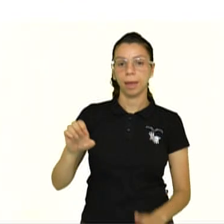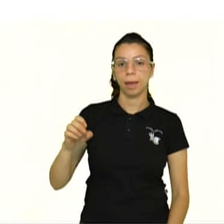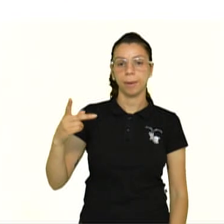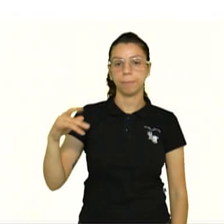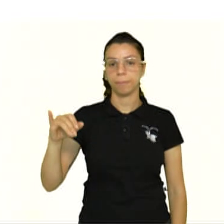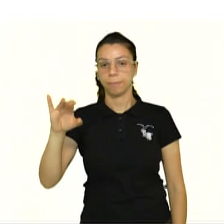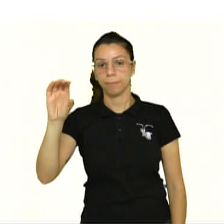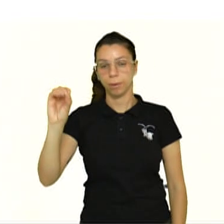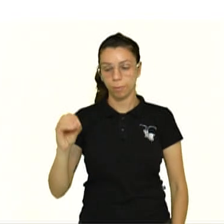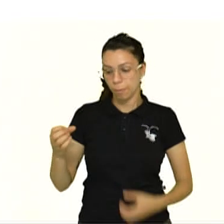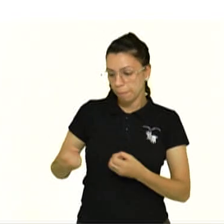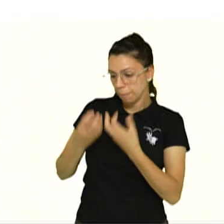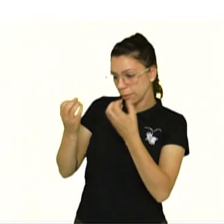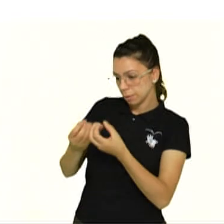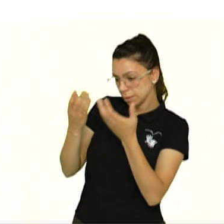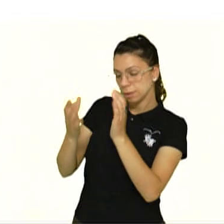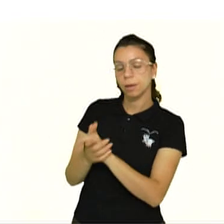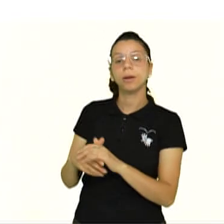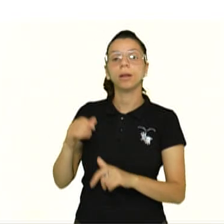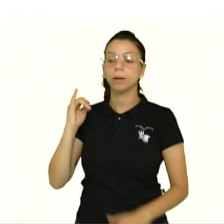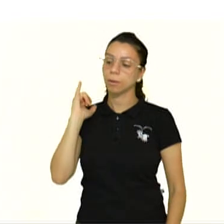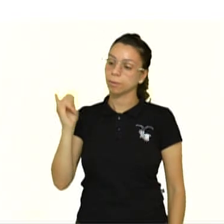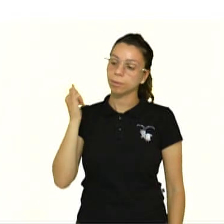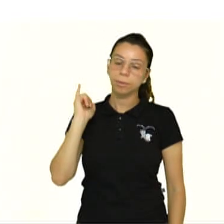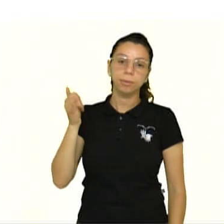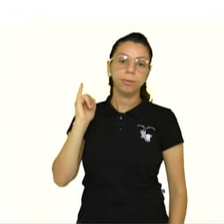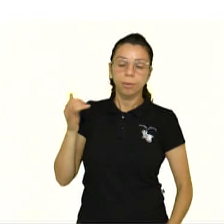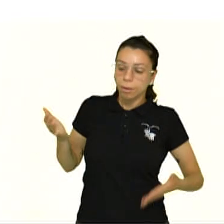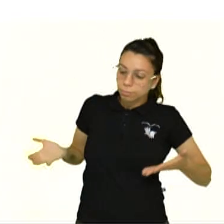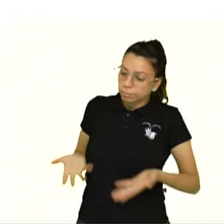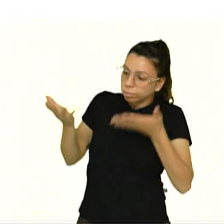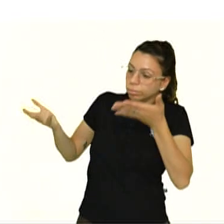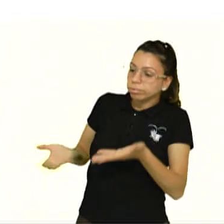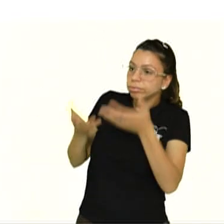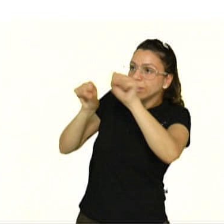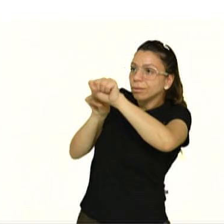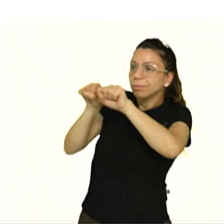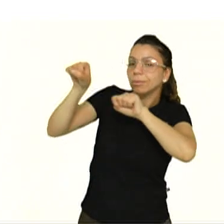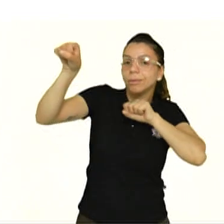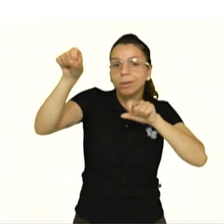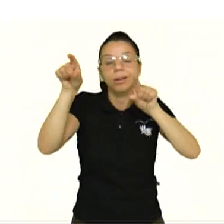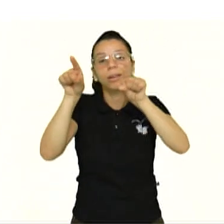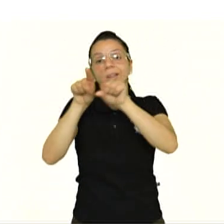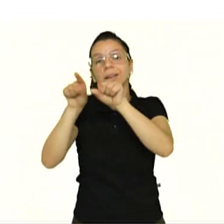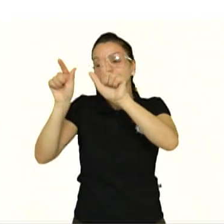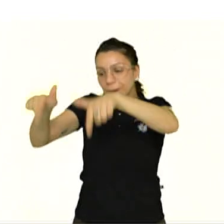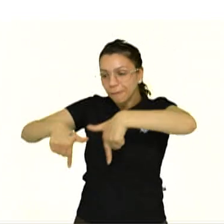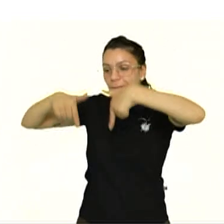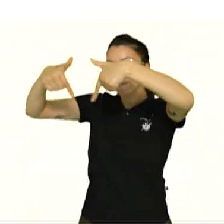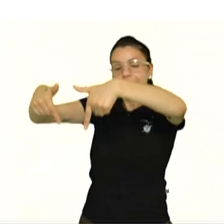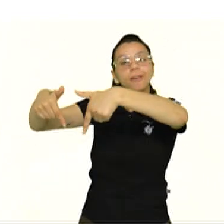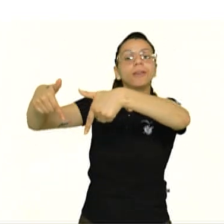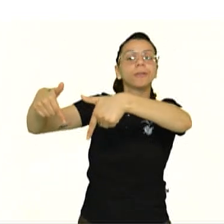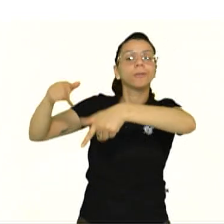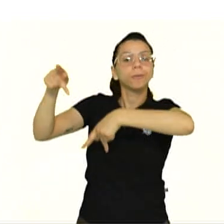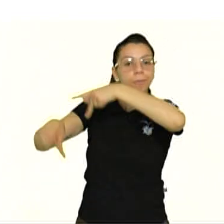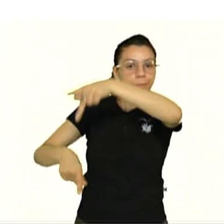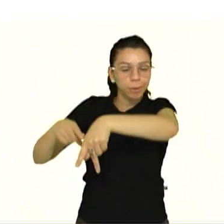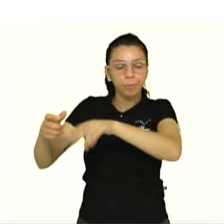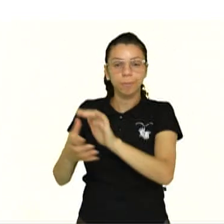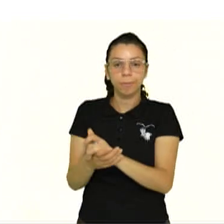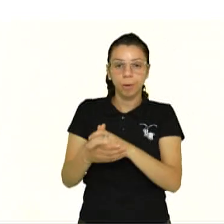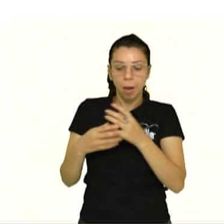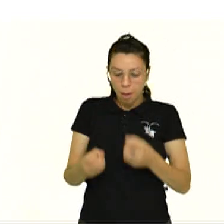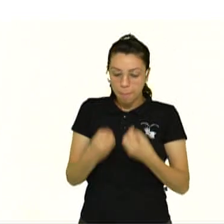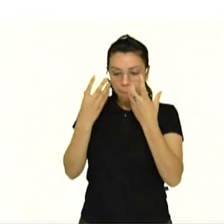poesia épica, ela é uma narrativa que exalta os heróis e as grandes realizações do povo. Então, na poesia